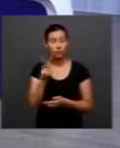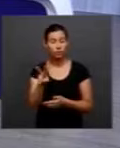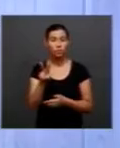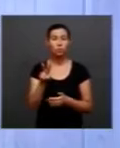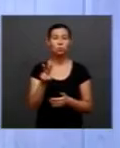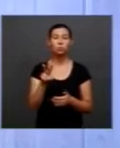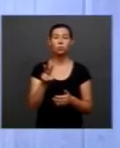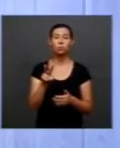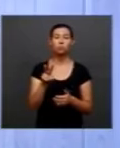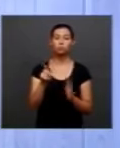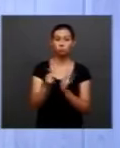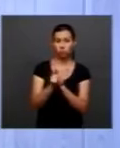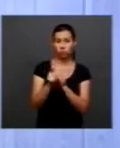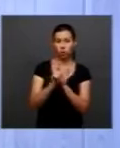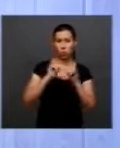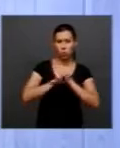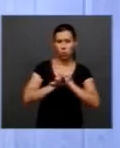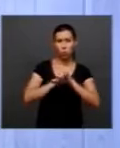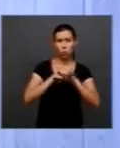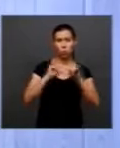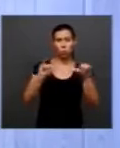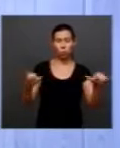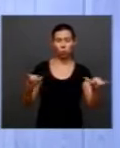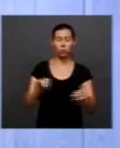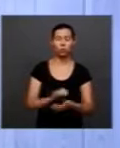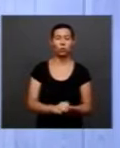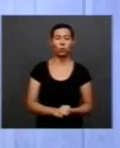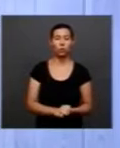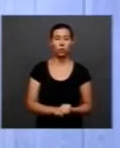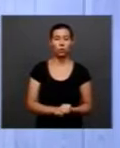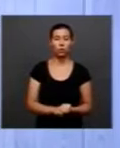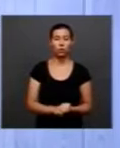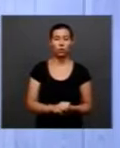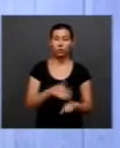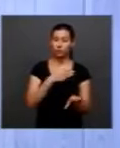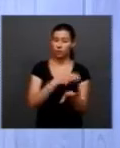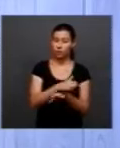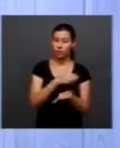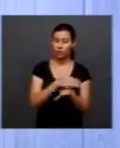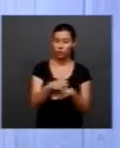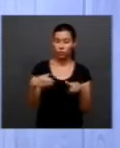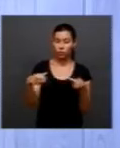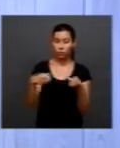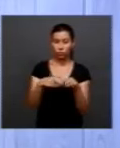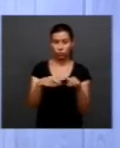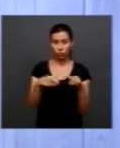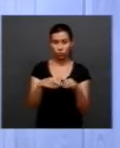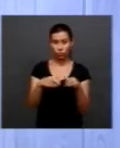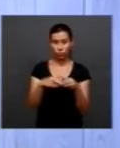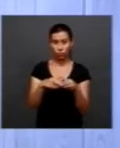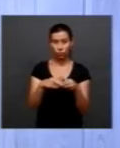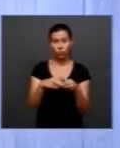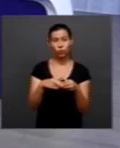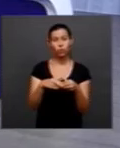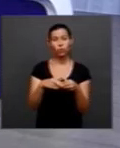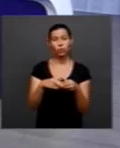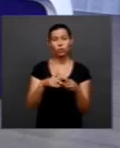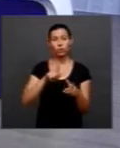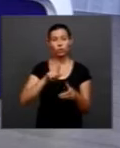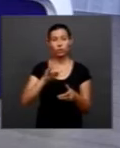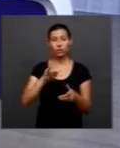Nacional, que virou um assunto mundial, do treinador da equipe de ginástica da seleção brasileira,